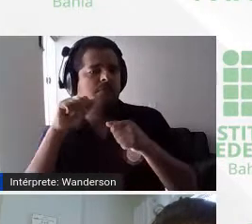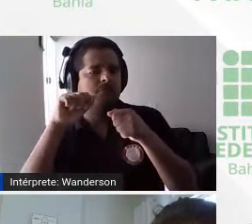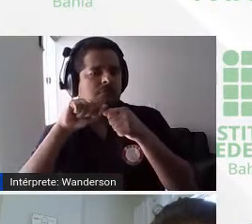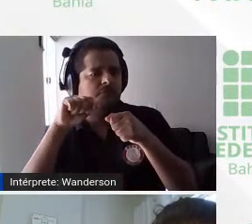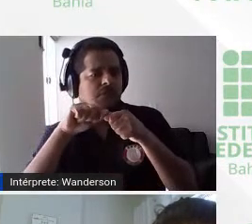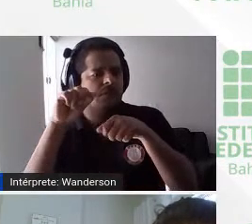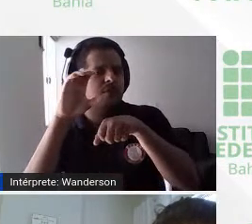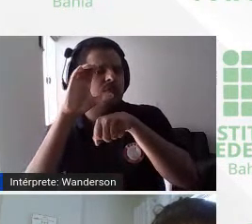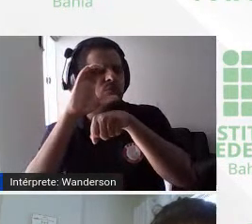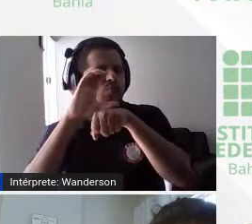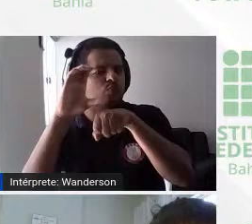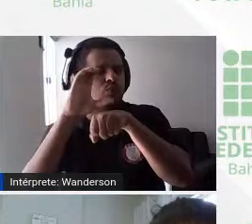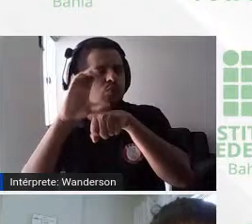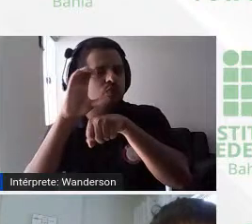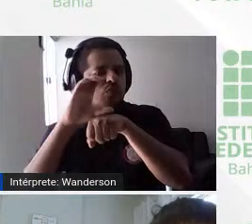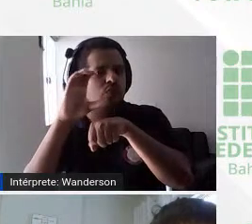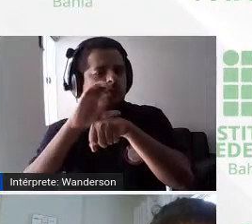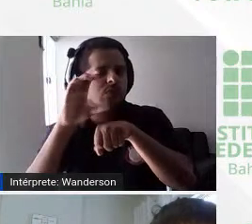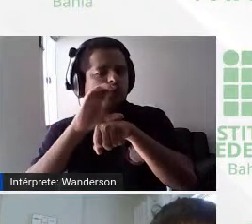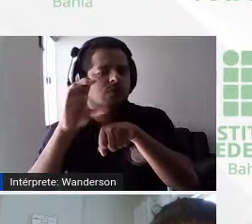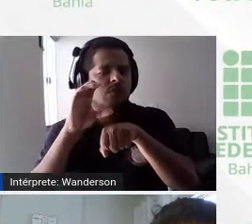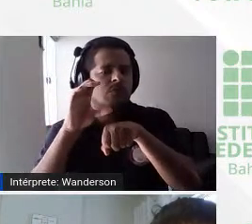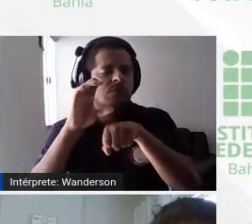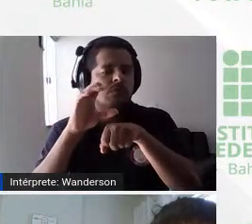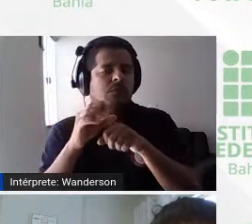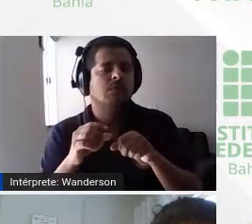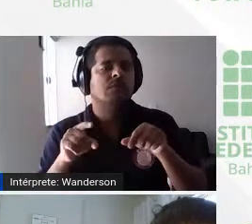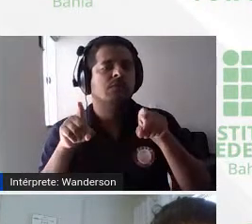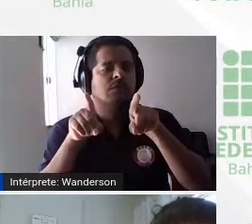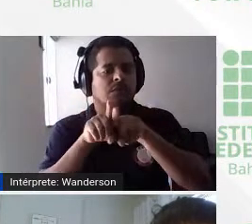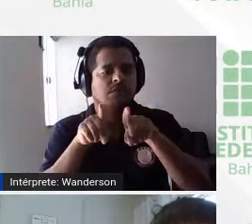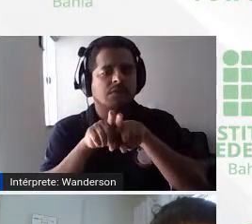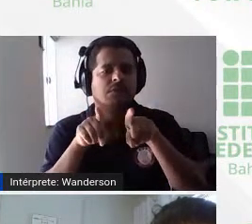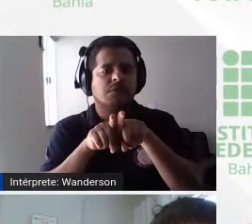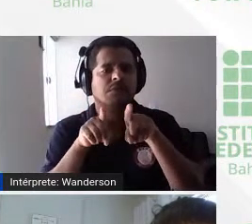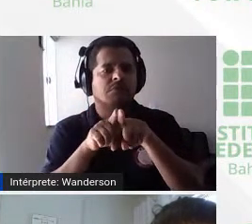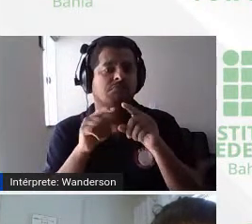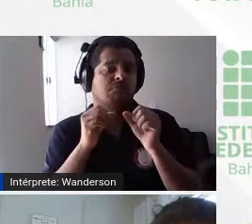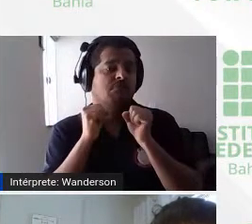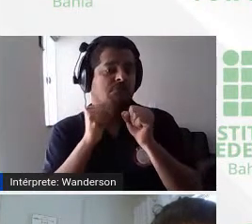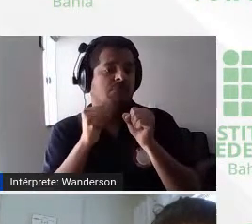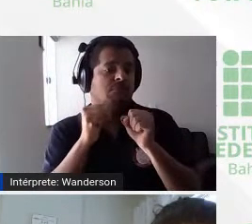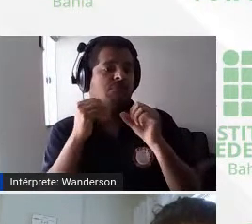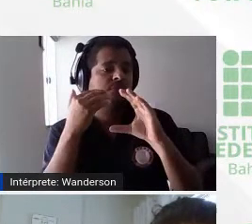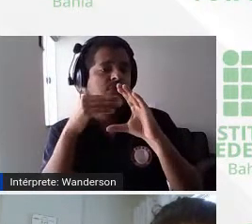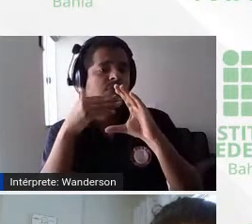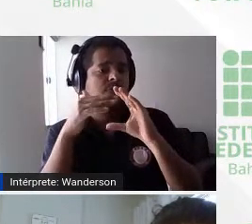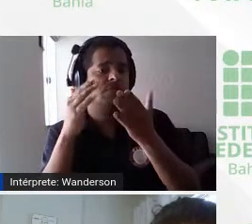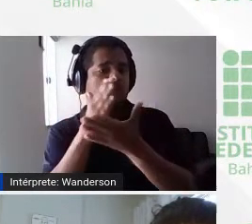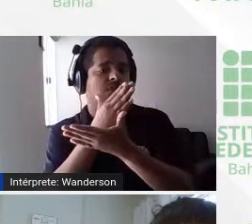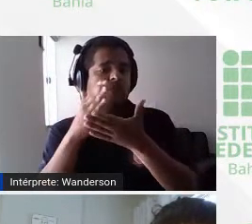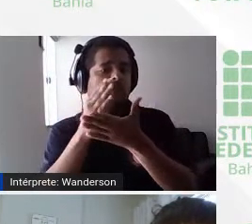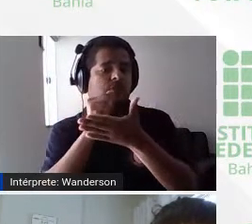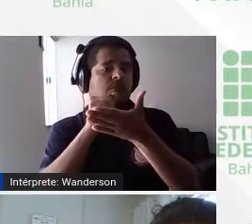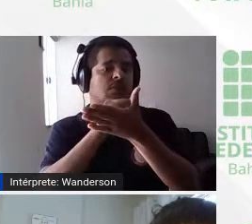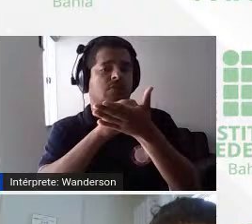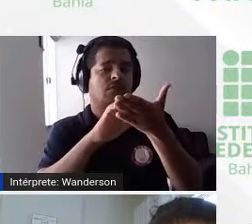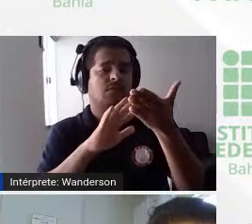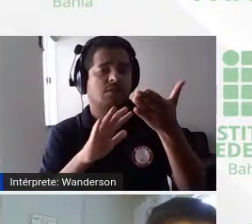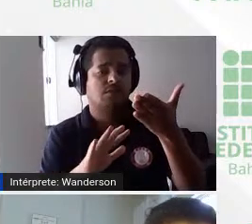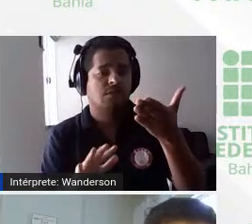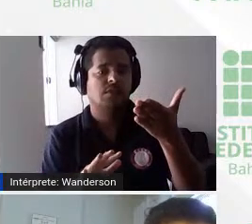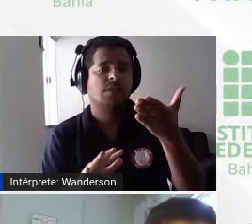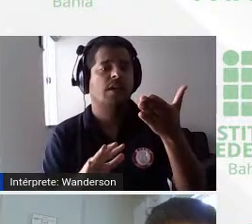curso, e eu acharia que também poderia mandar algumas atividades, alguns recursos